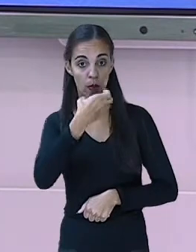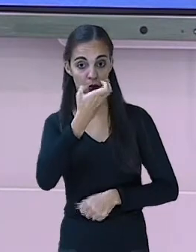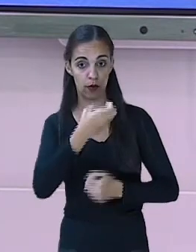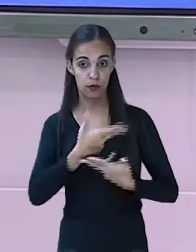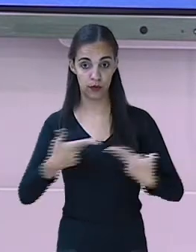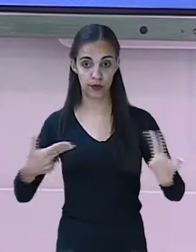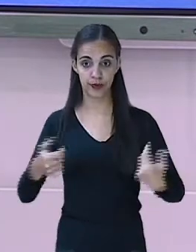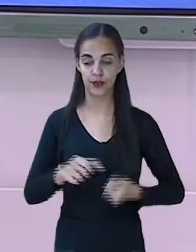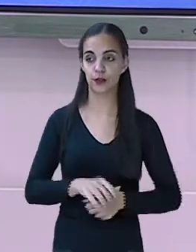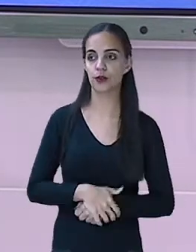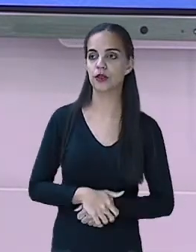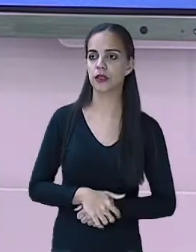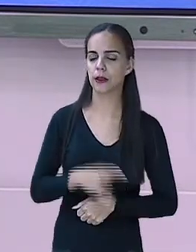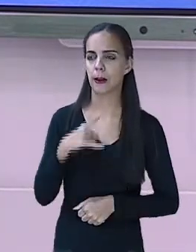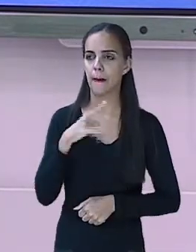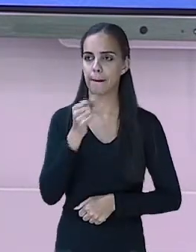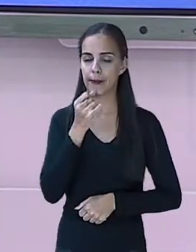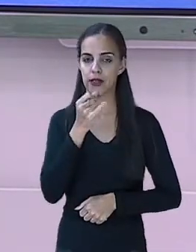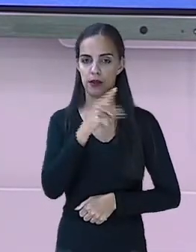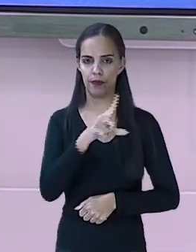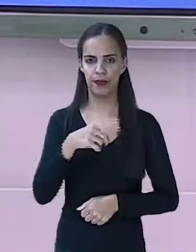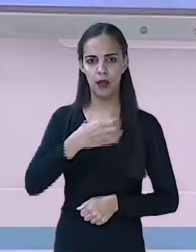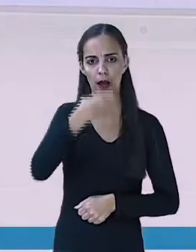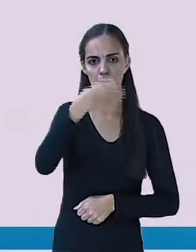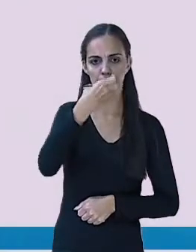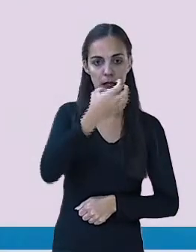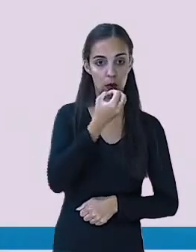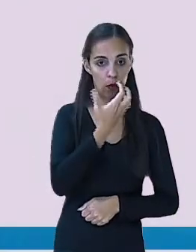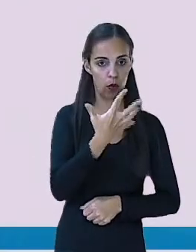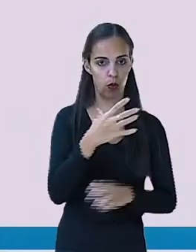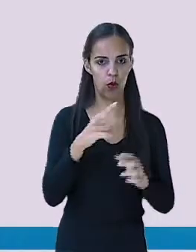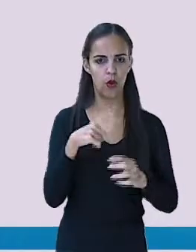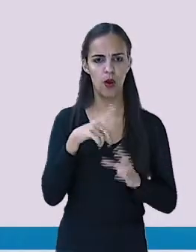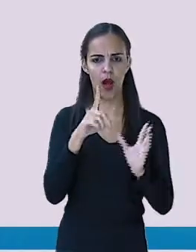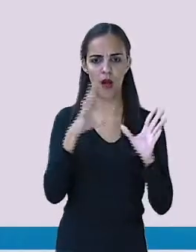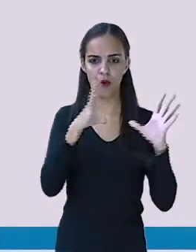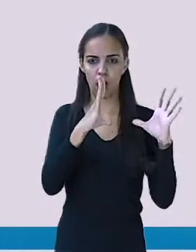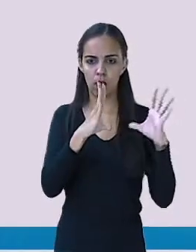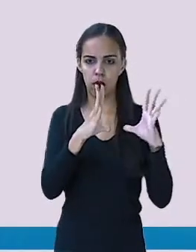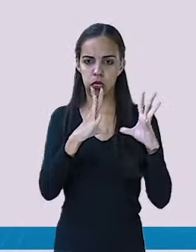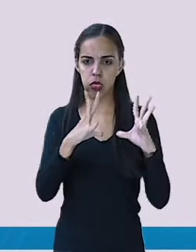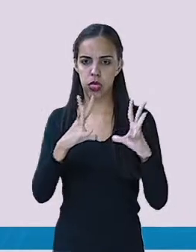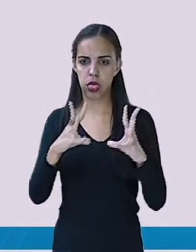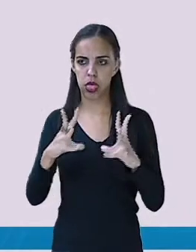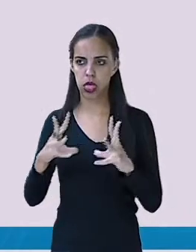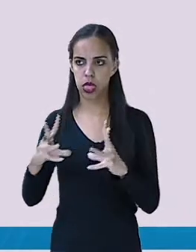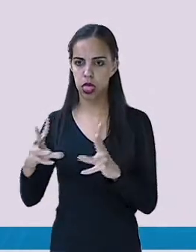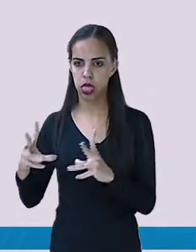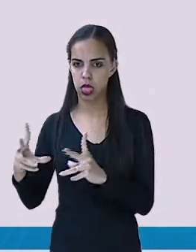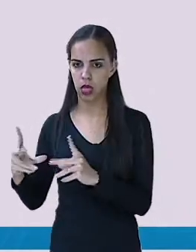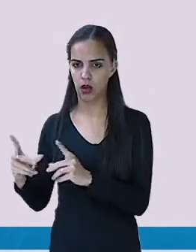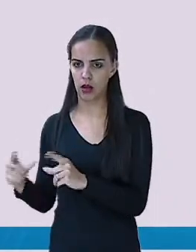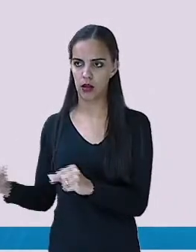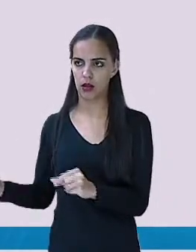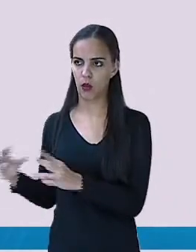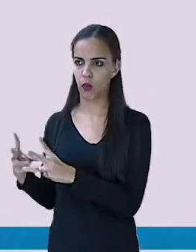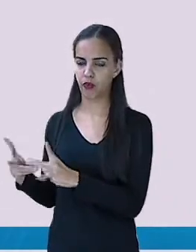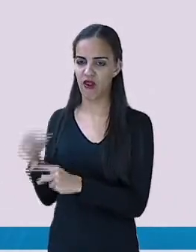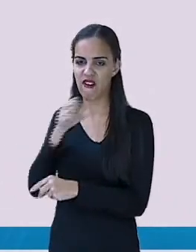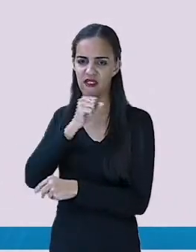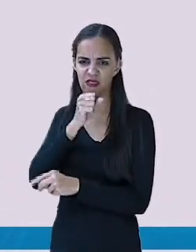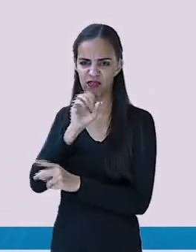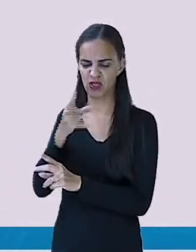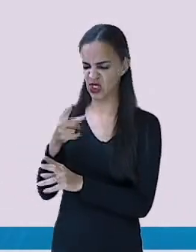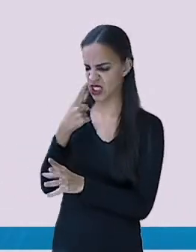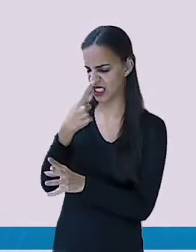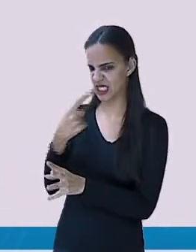excelente Então olha o que a gente tem aqui um processo de apodrecimento eu nós temos